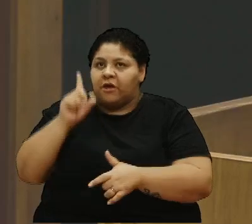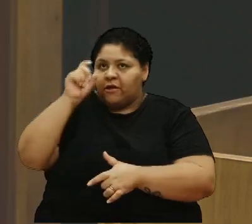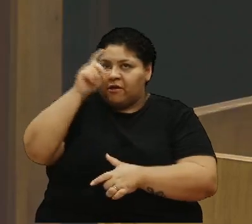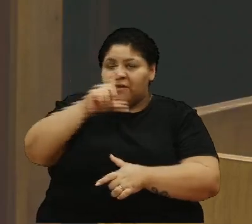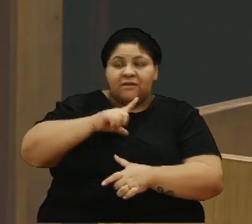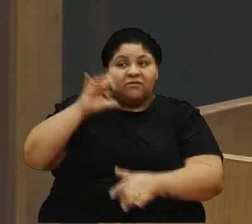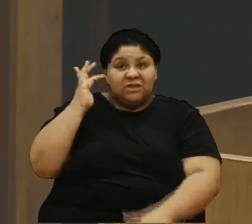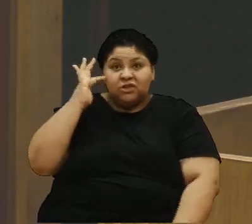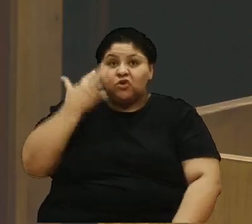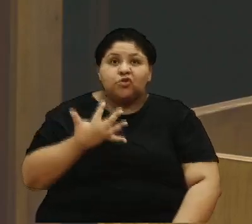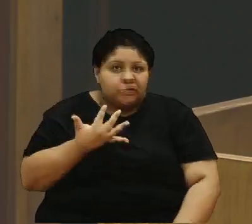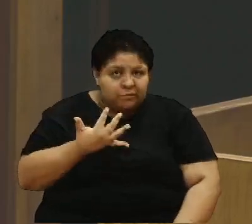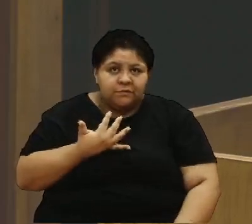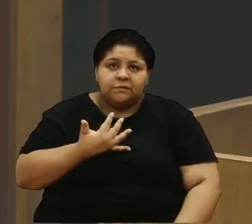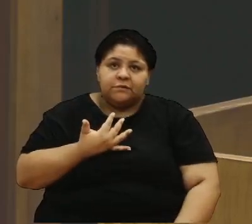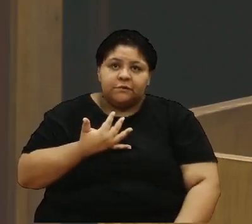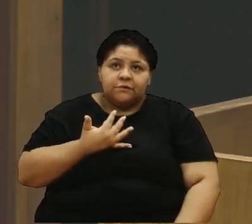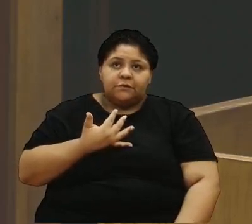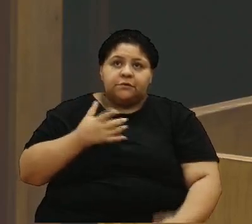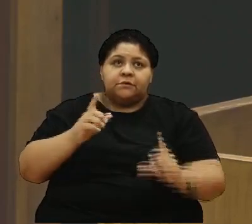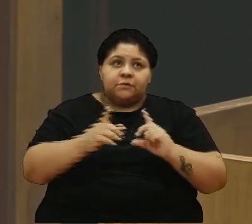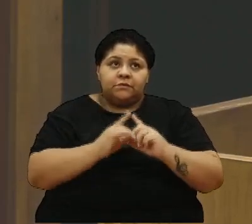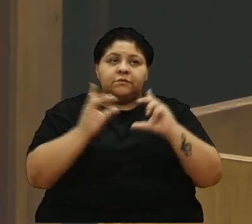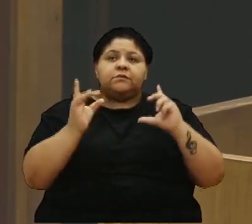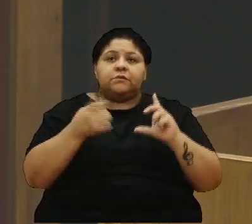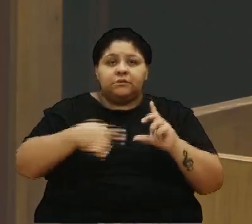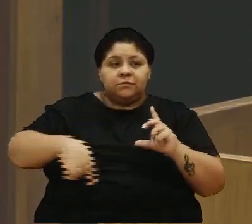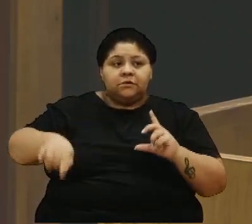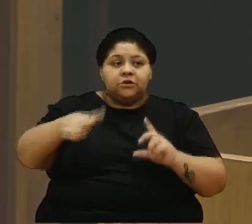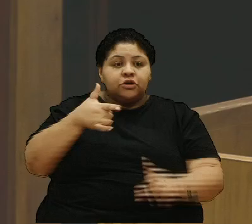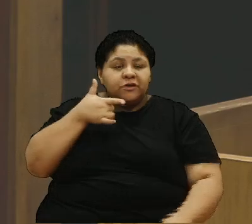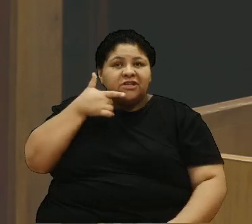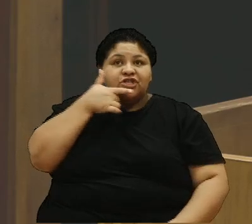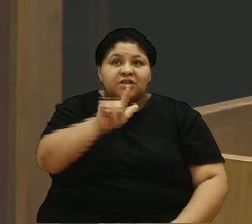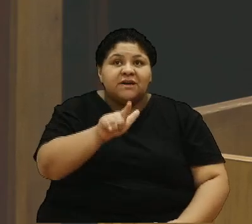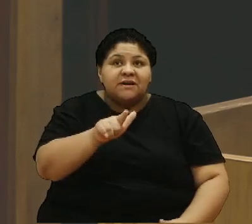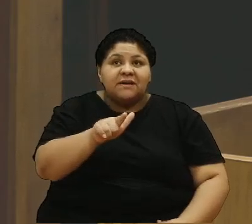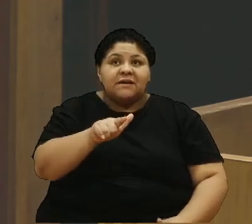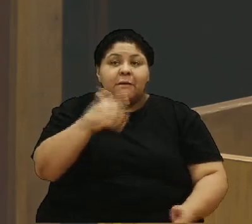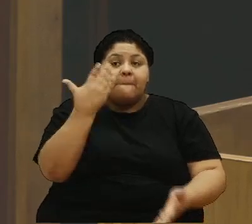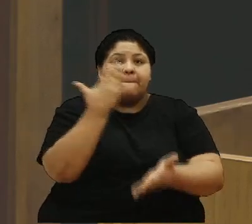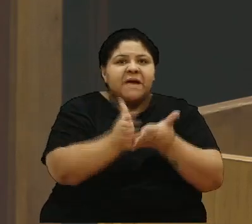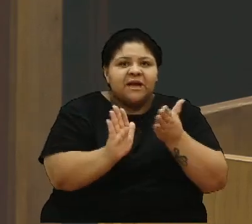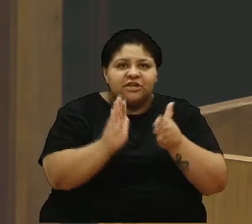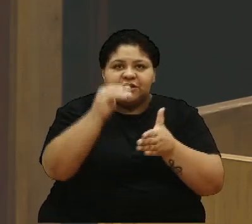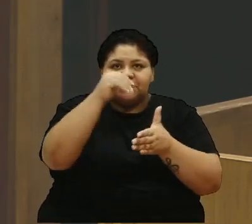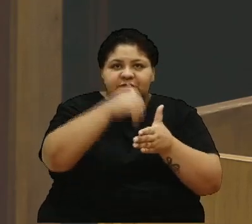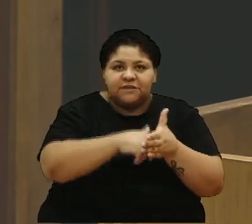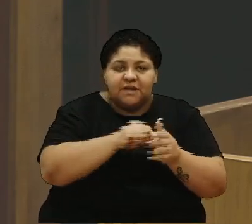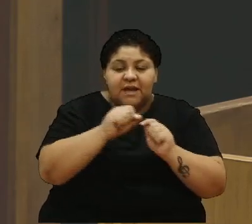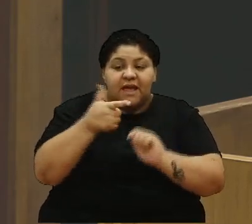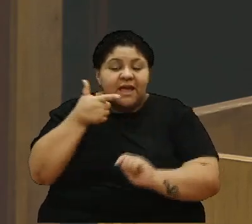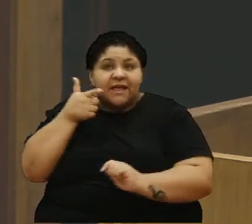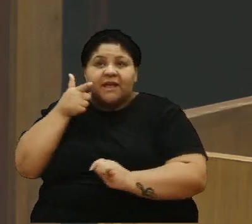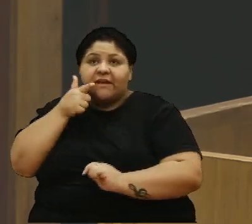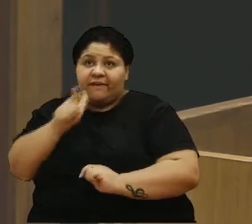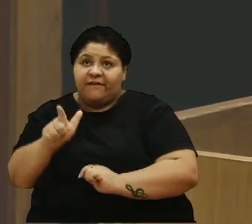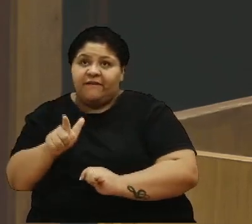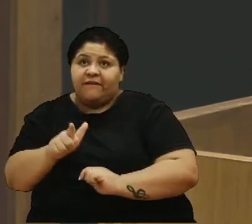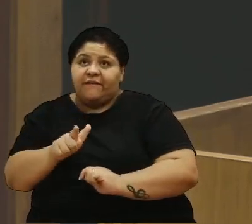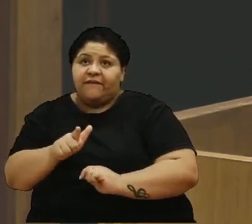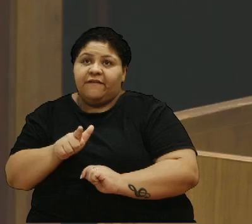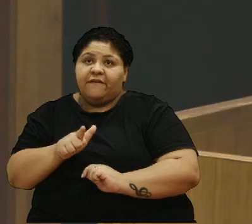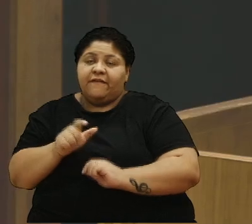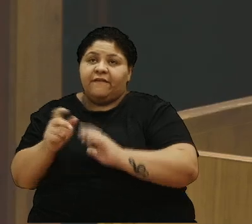tem solução. Na democracia, a gente ganha, a gente perde a eleição. Quem ganha faz portaria